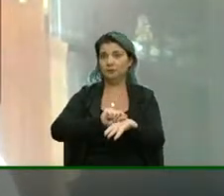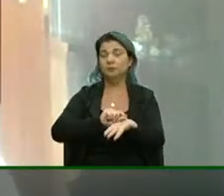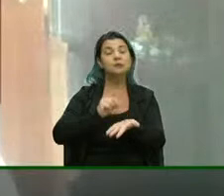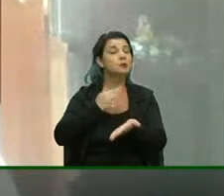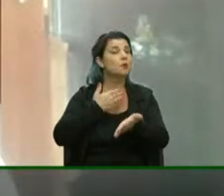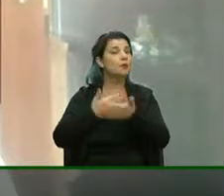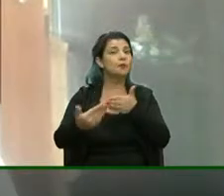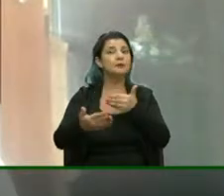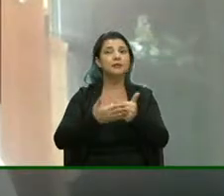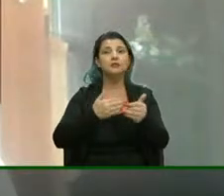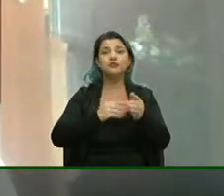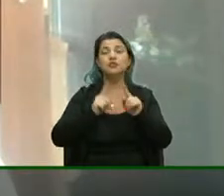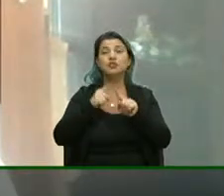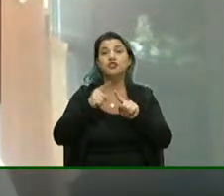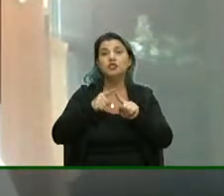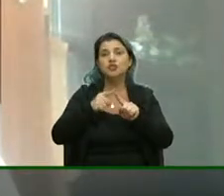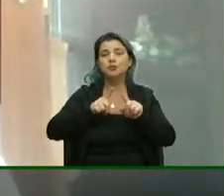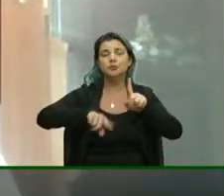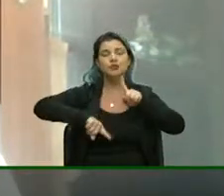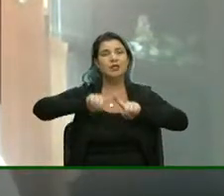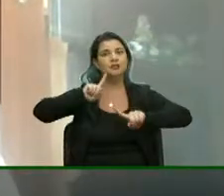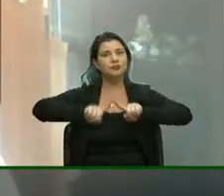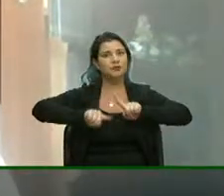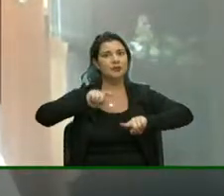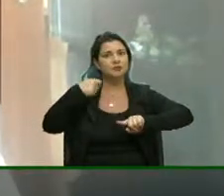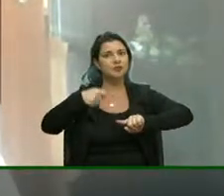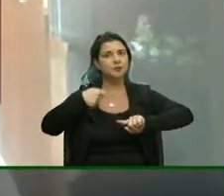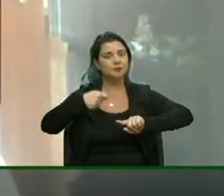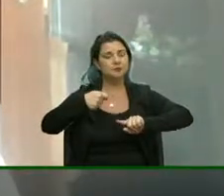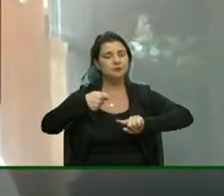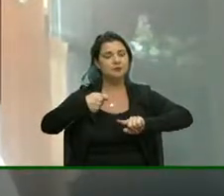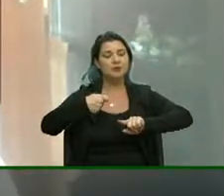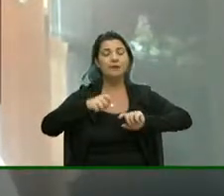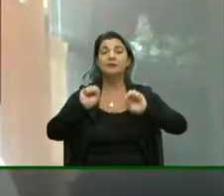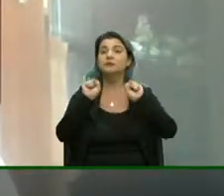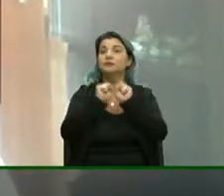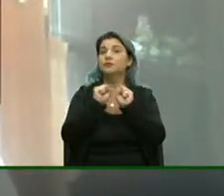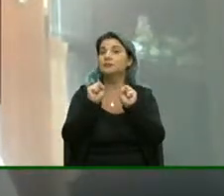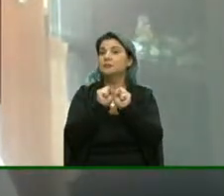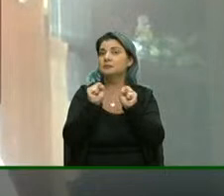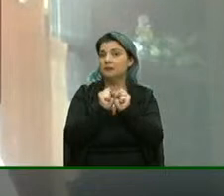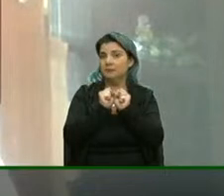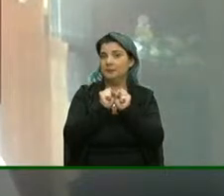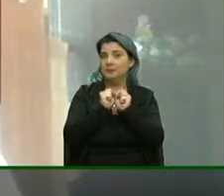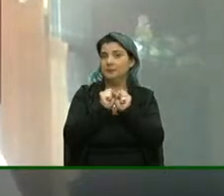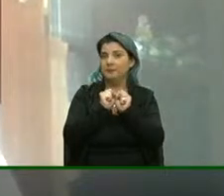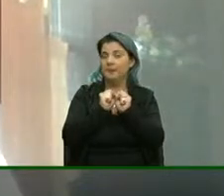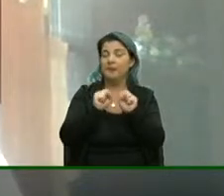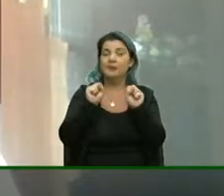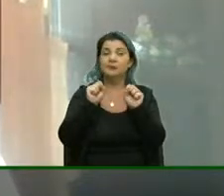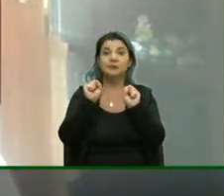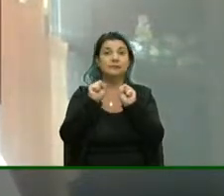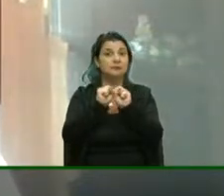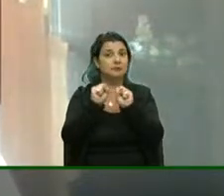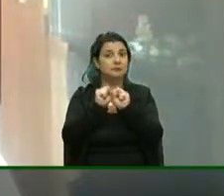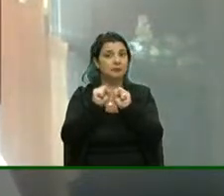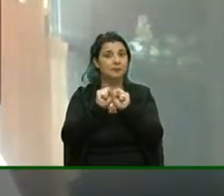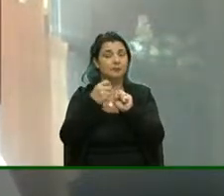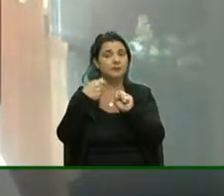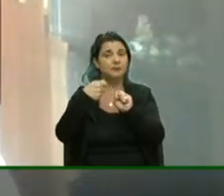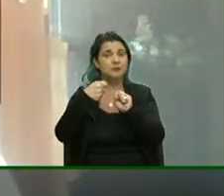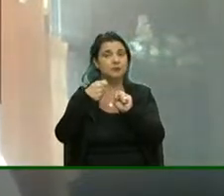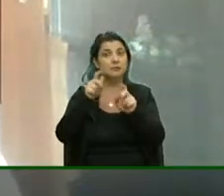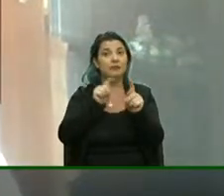tipo de atividade que precise de emissão precisa de um sistema. Esse sistema ele tem que ser carregado e ele precisa